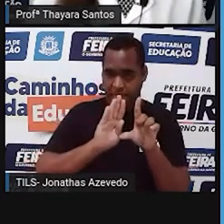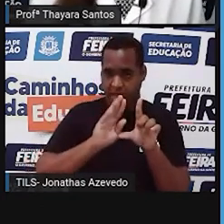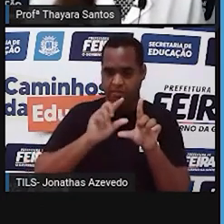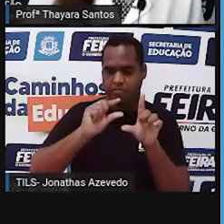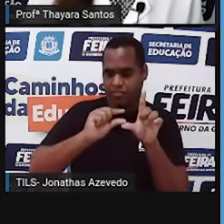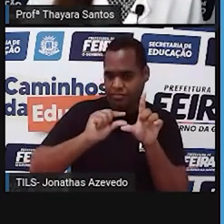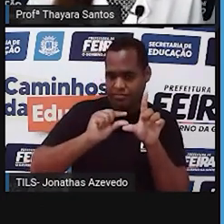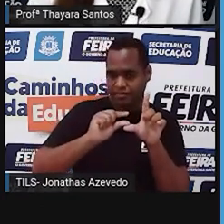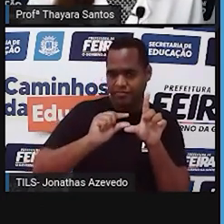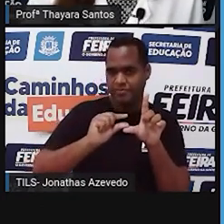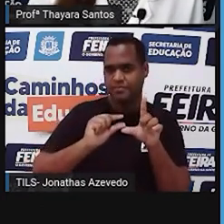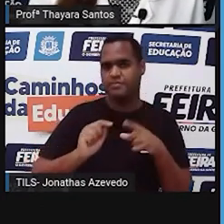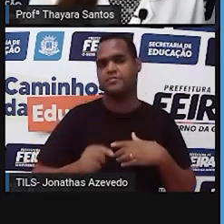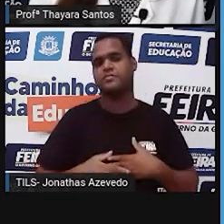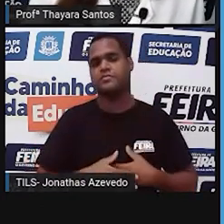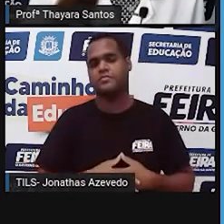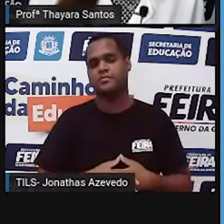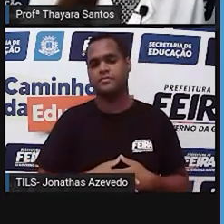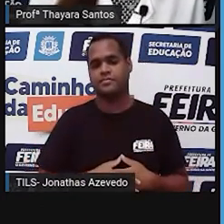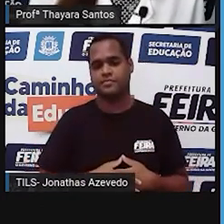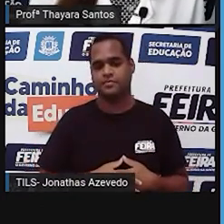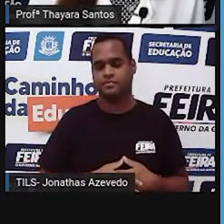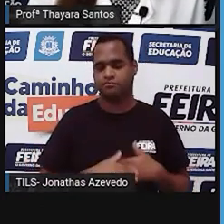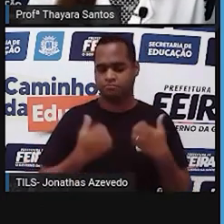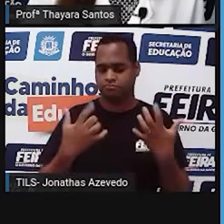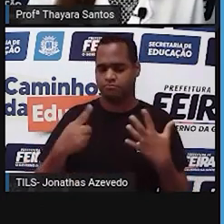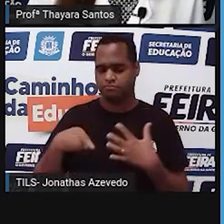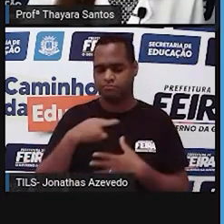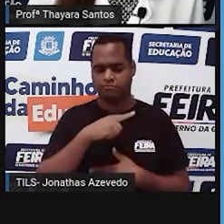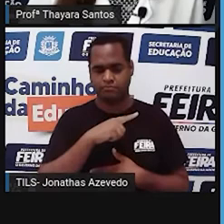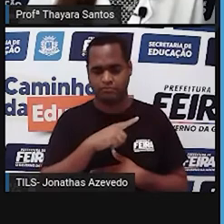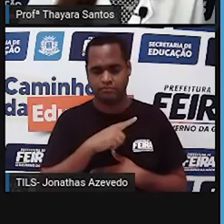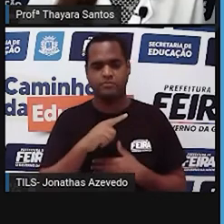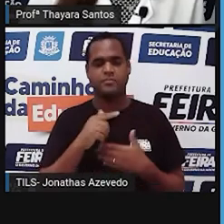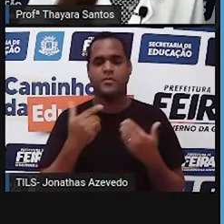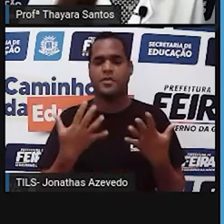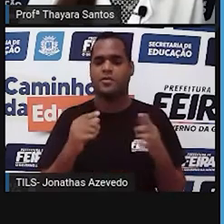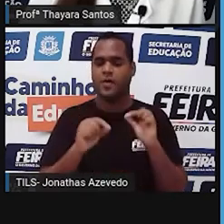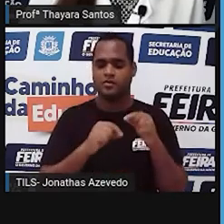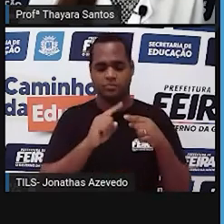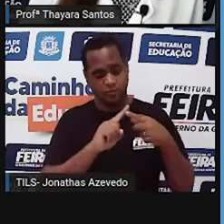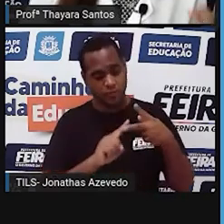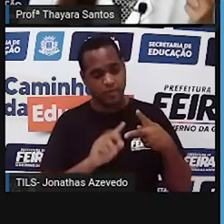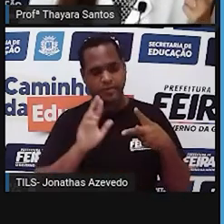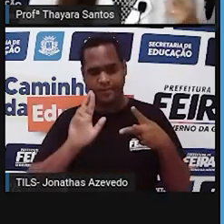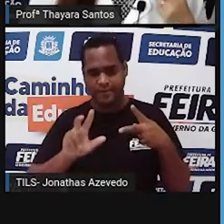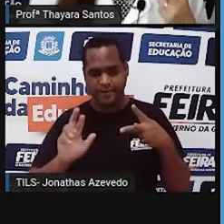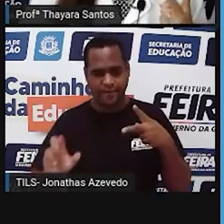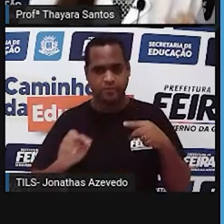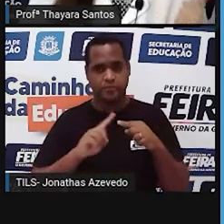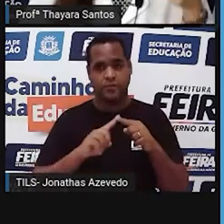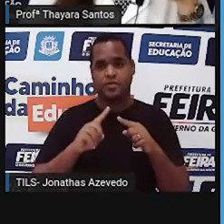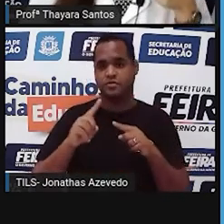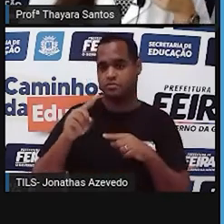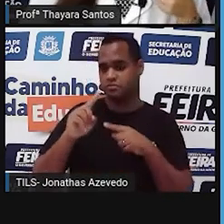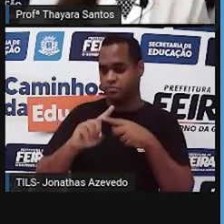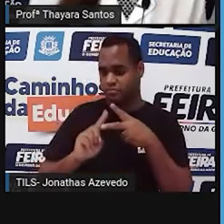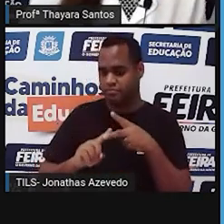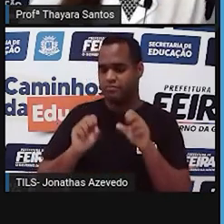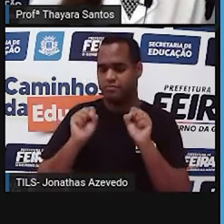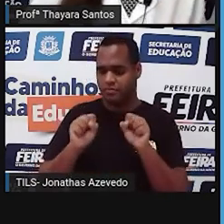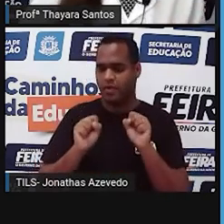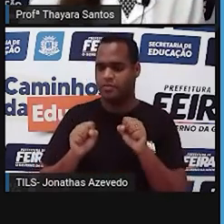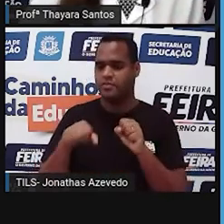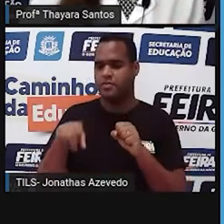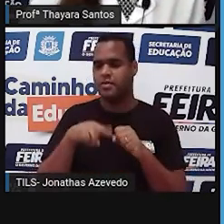que é determinado pela letra B minúsculo. Então, gente tem aqui duas formas diferentes, duas alternativas para aquela